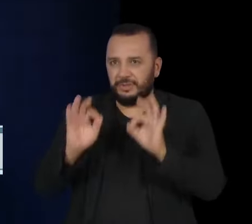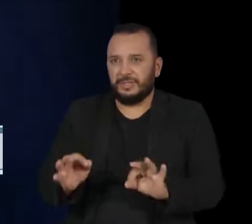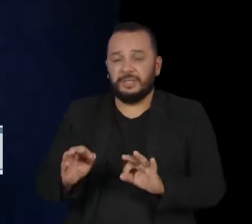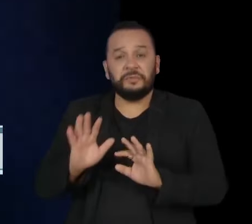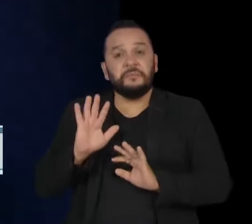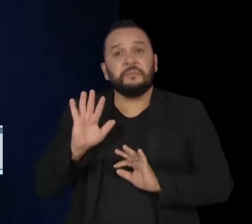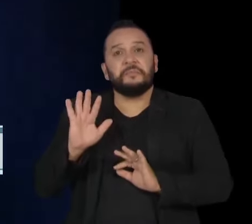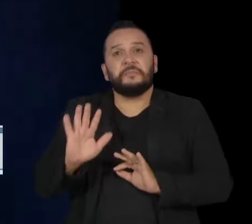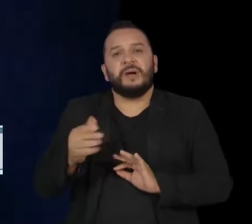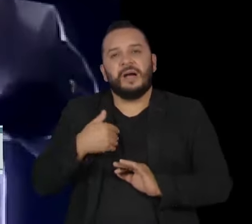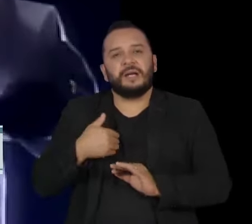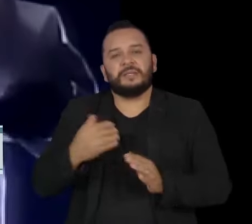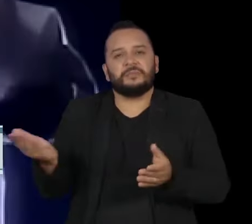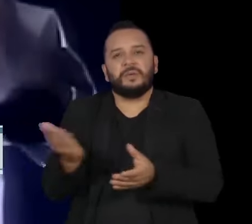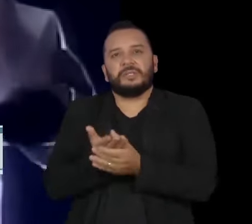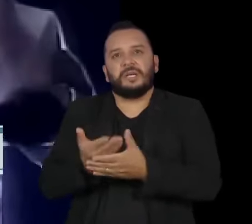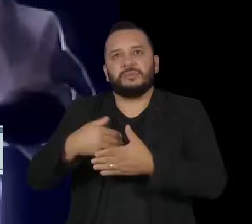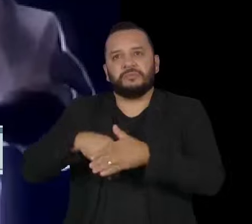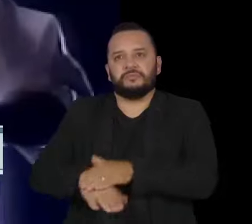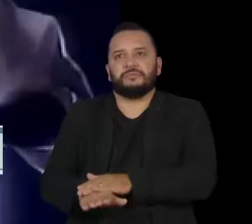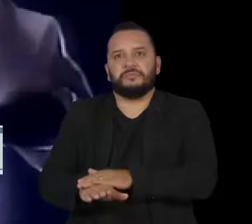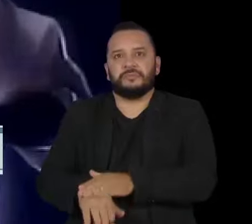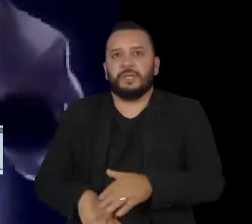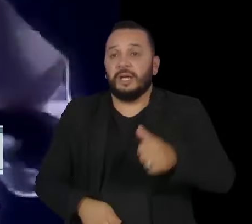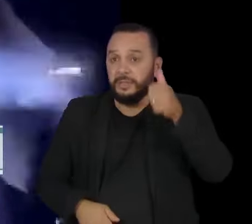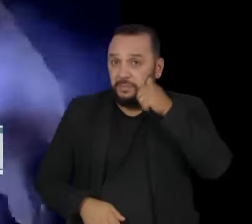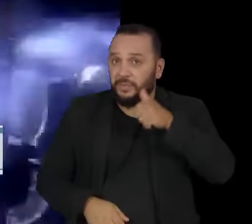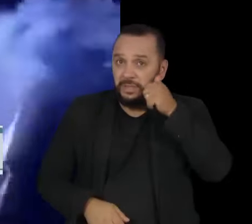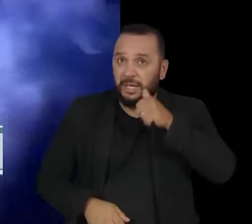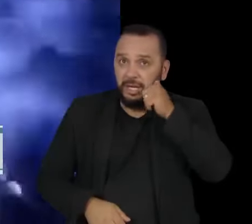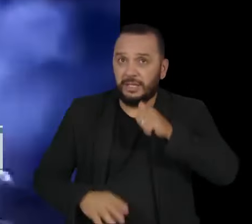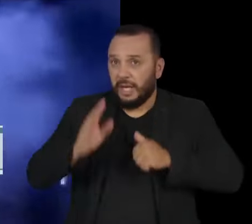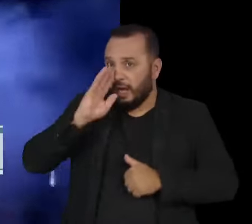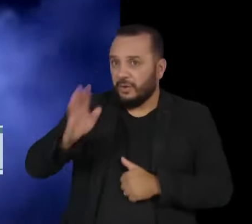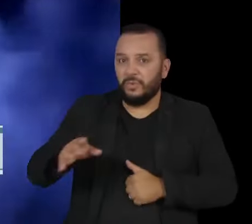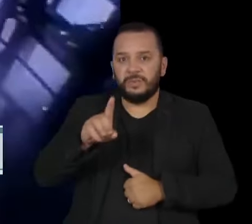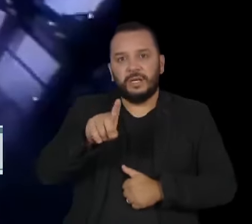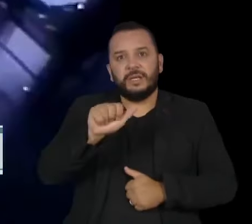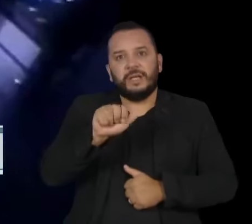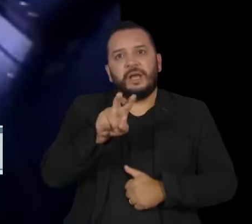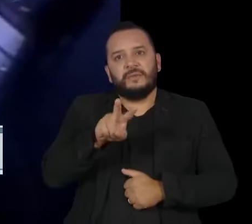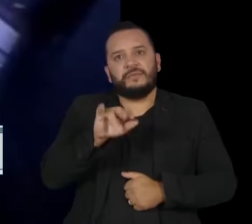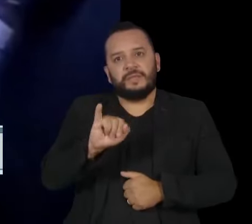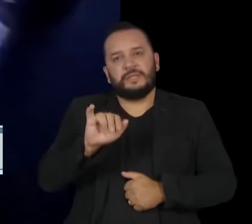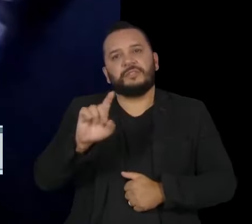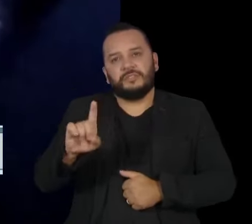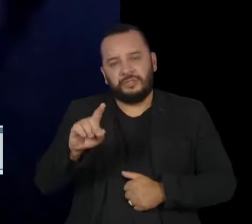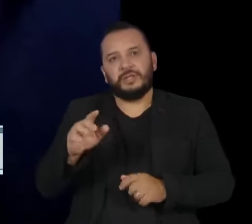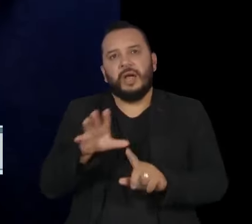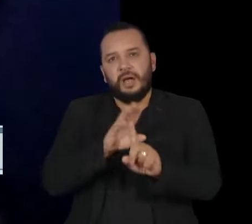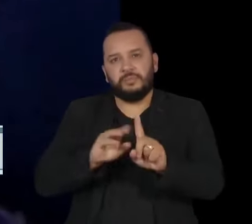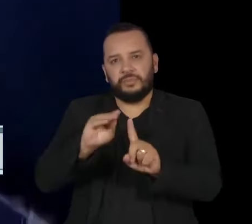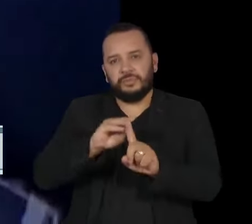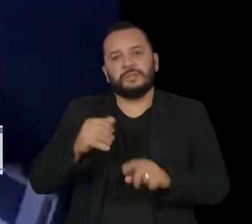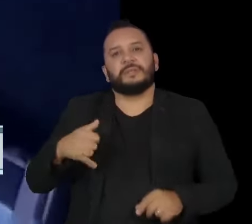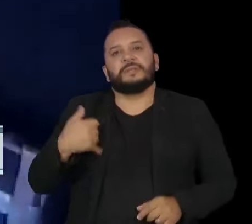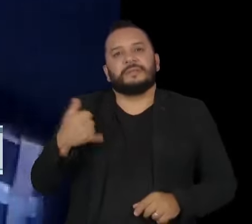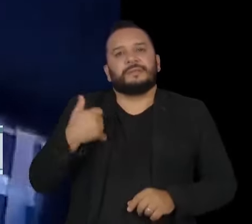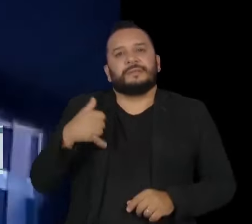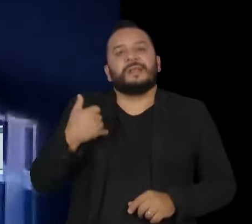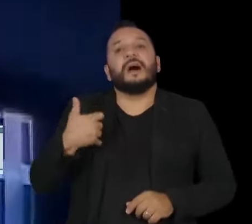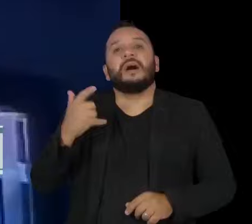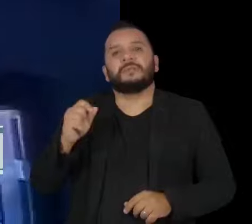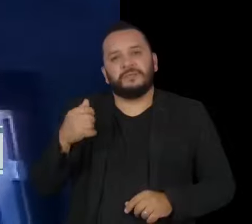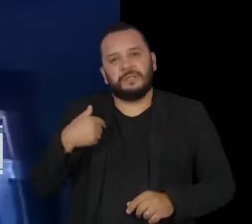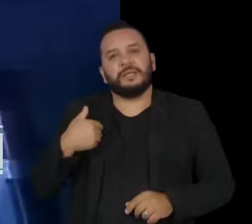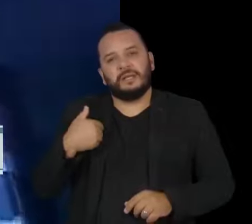os casos foram engavetados as mulheres que acusam David Copperfield de abuso sexual eram menores na época